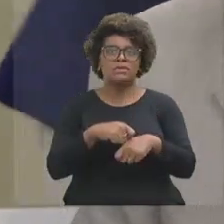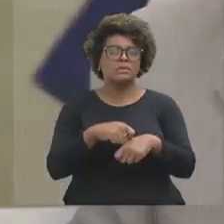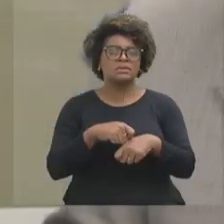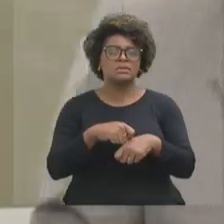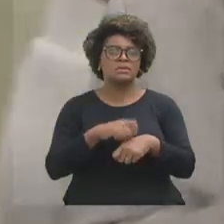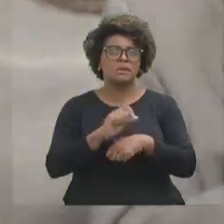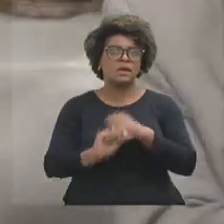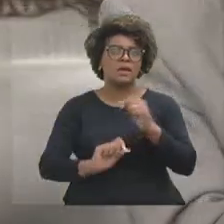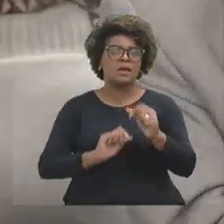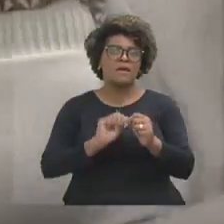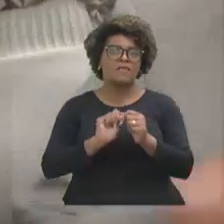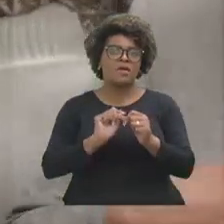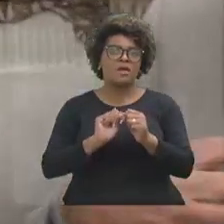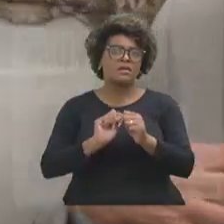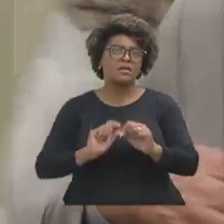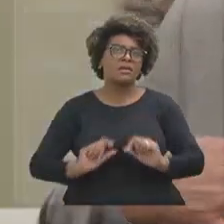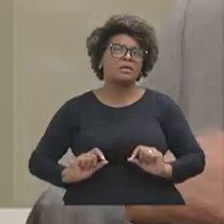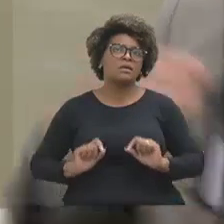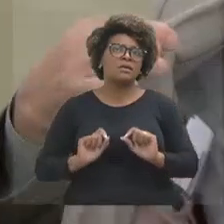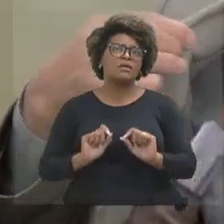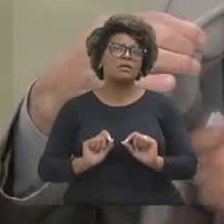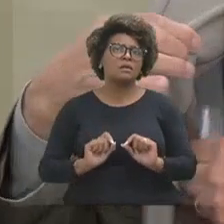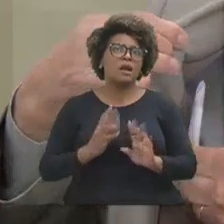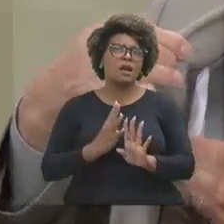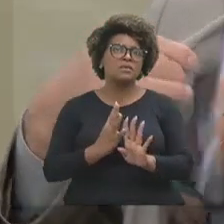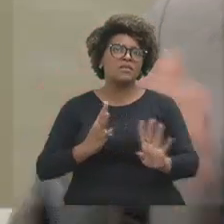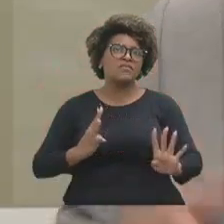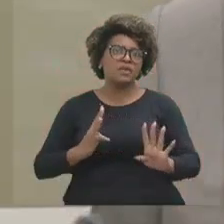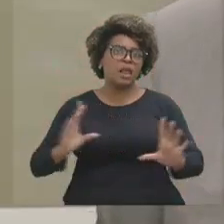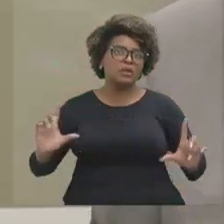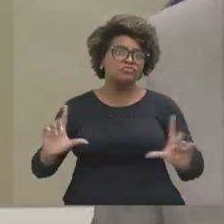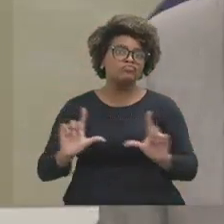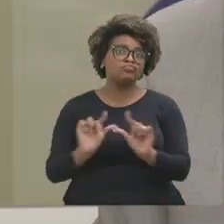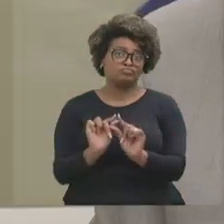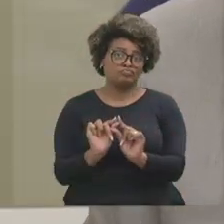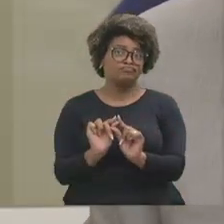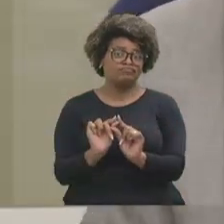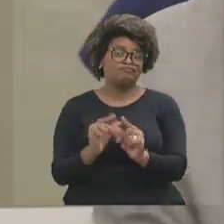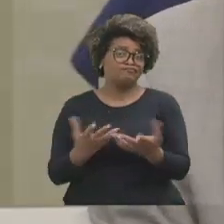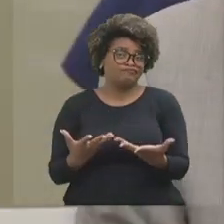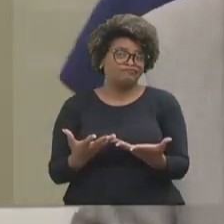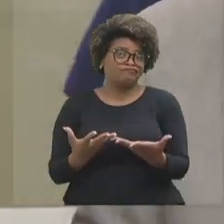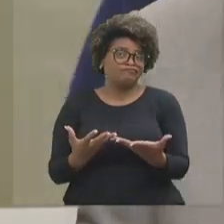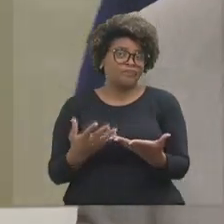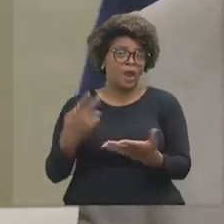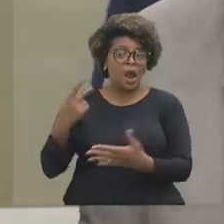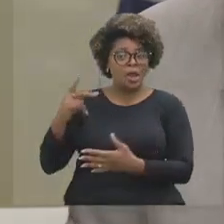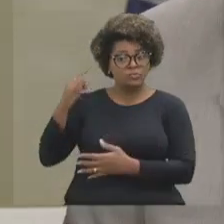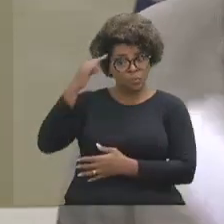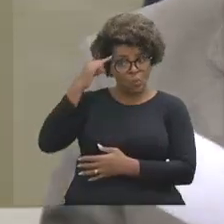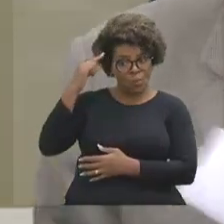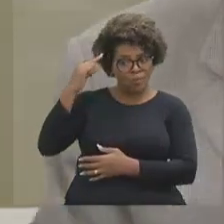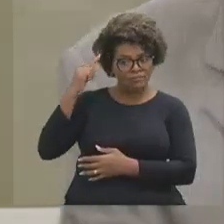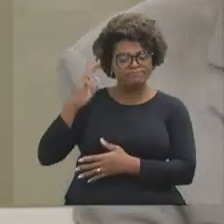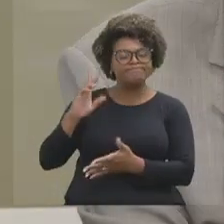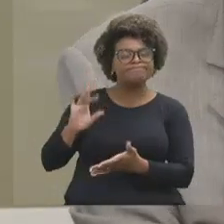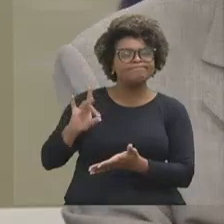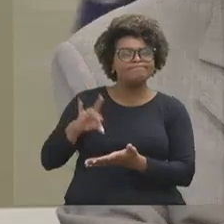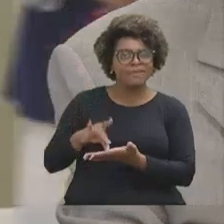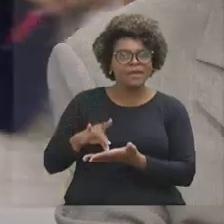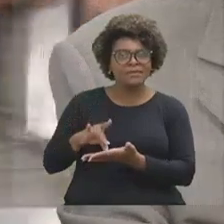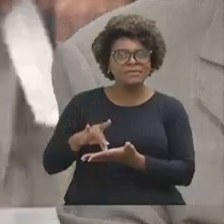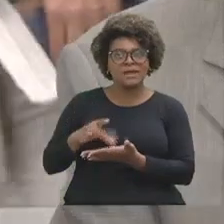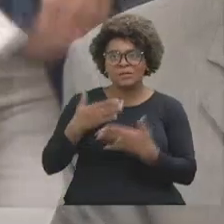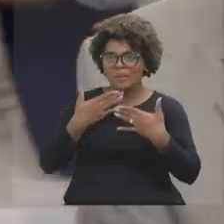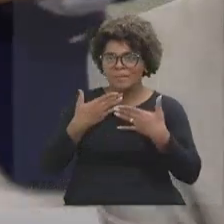com que essa fila diminuísse e com essa sua ideia realmente a